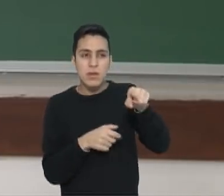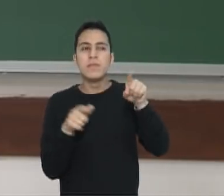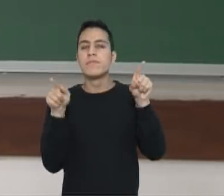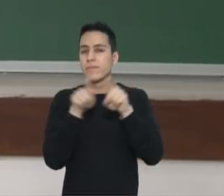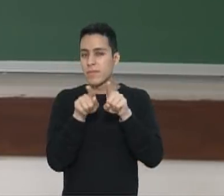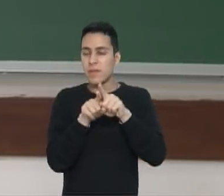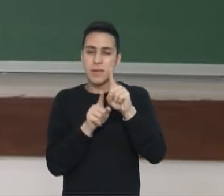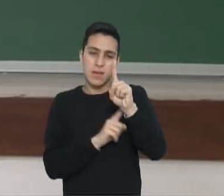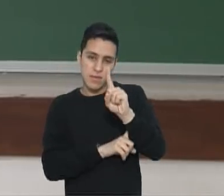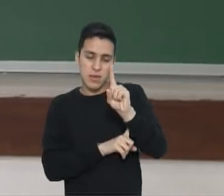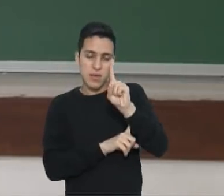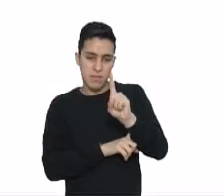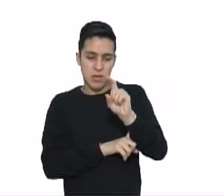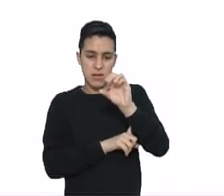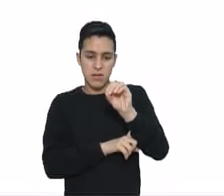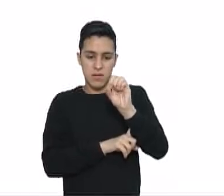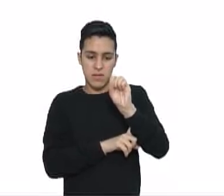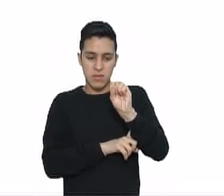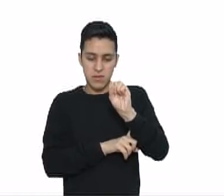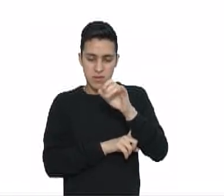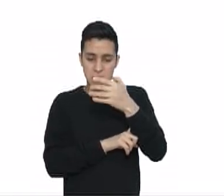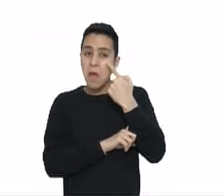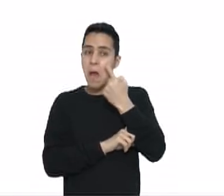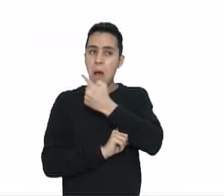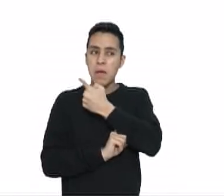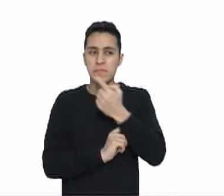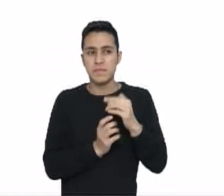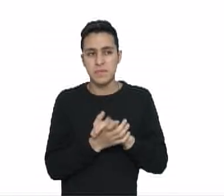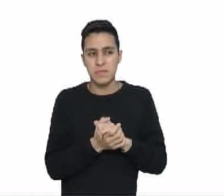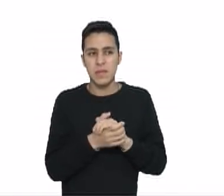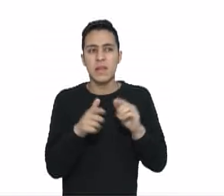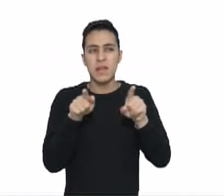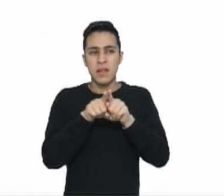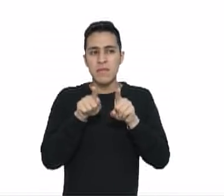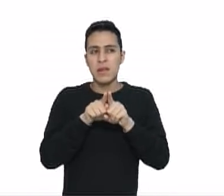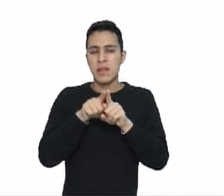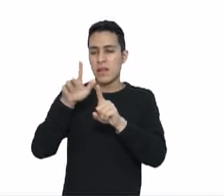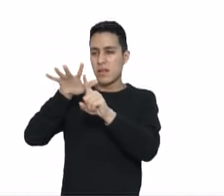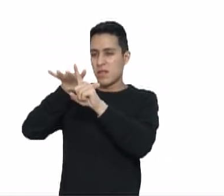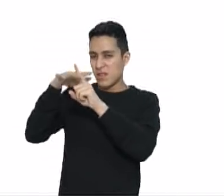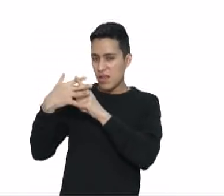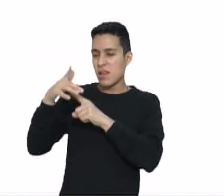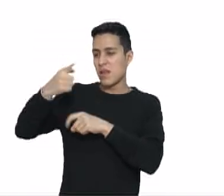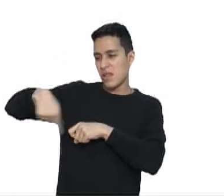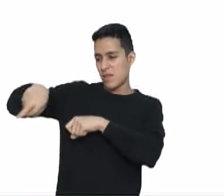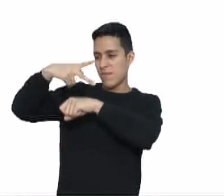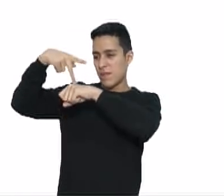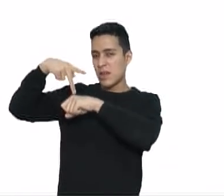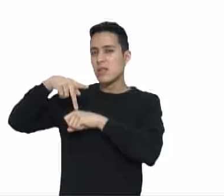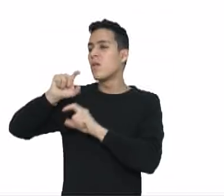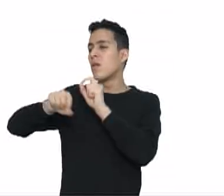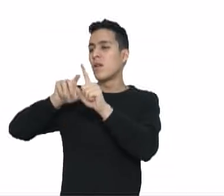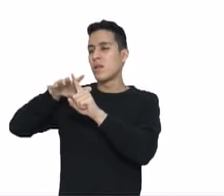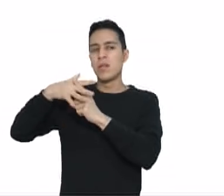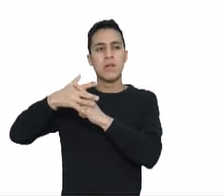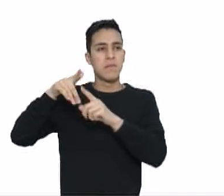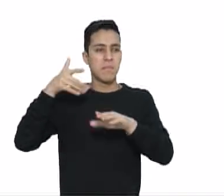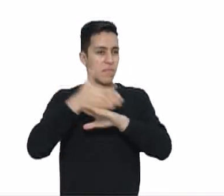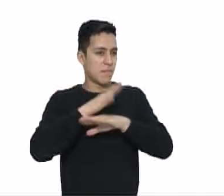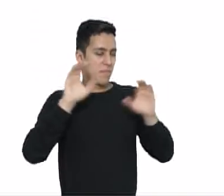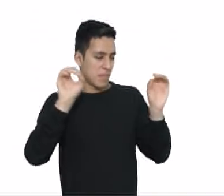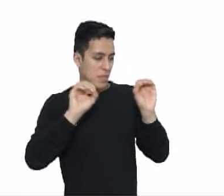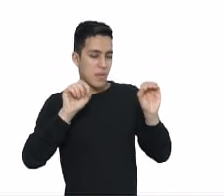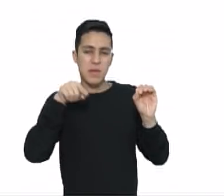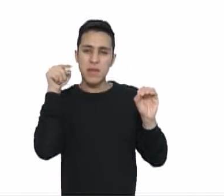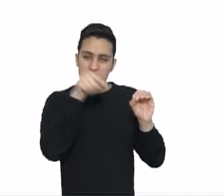E em 1984, veja a imagem, como retaliação também a União Soviética e países do Bloco Socialista não compareceram aos